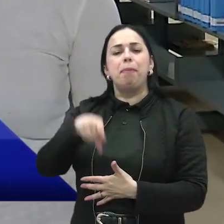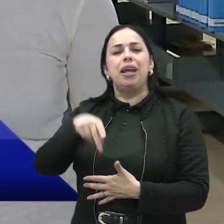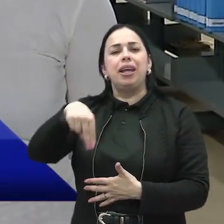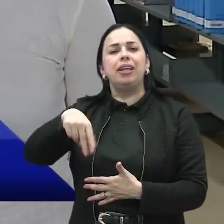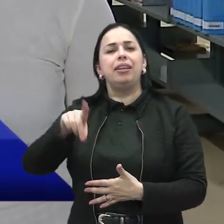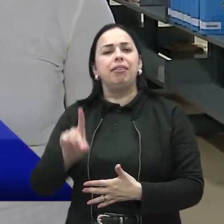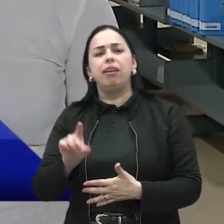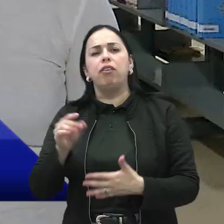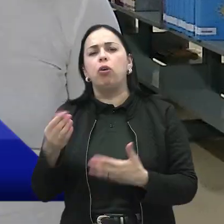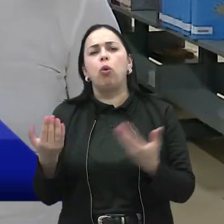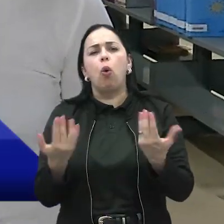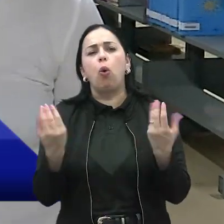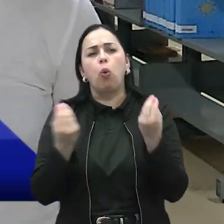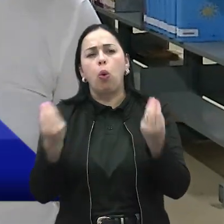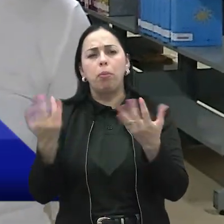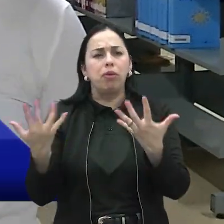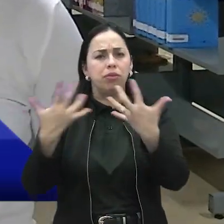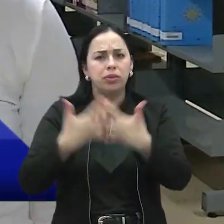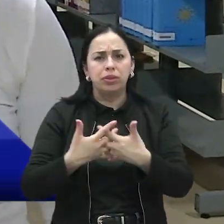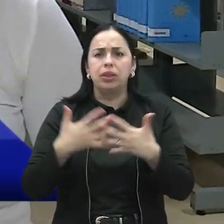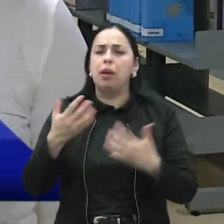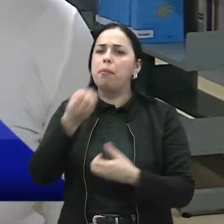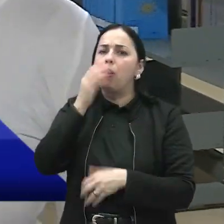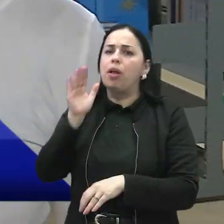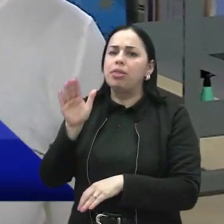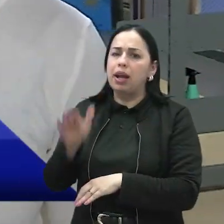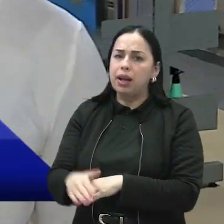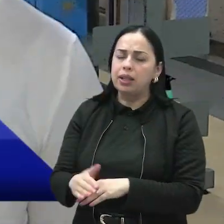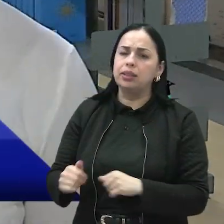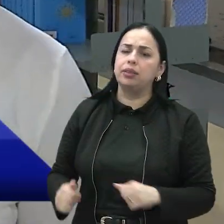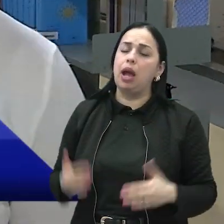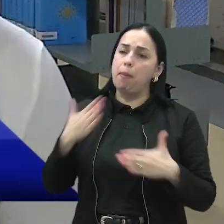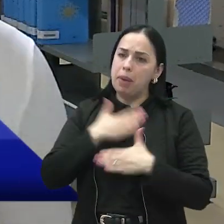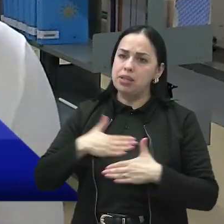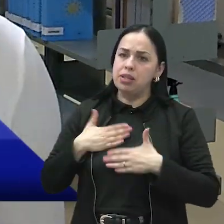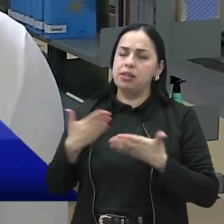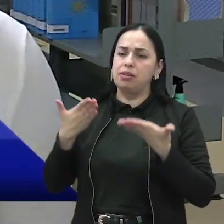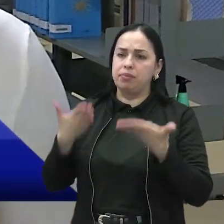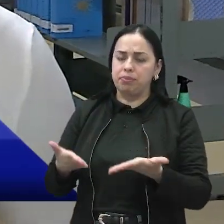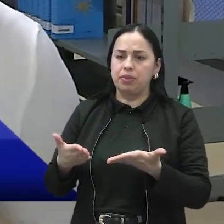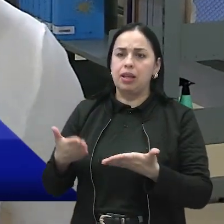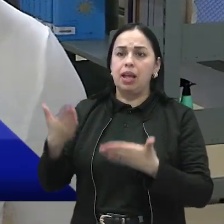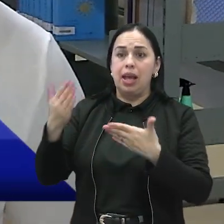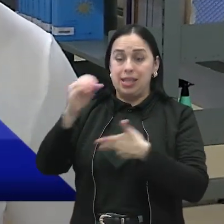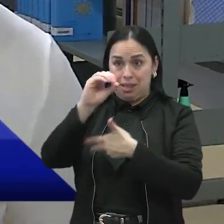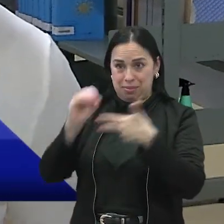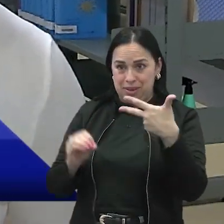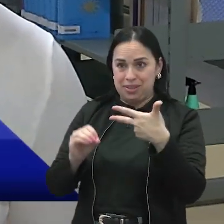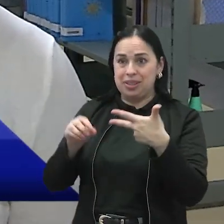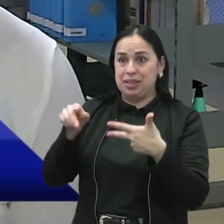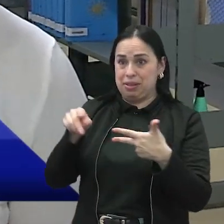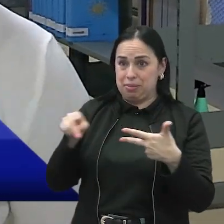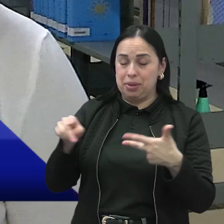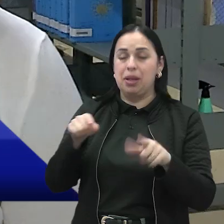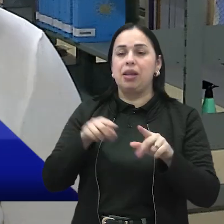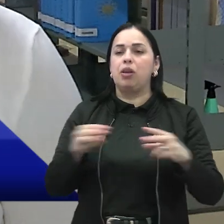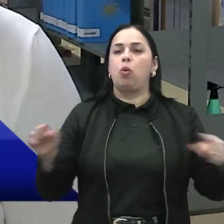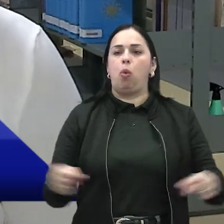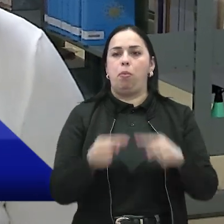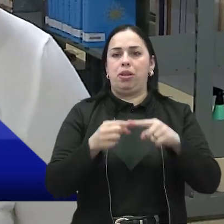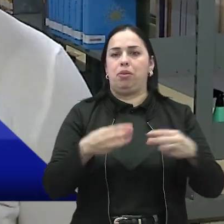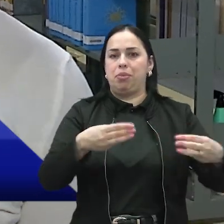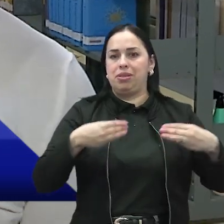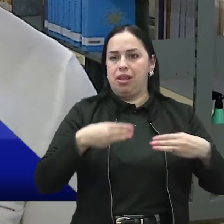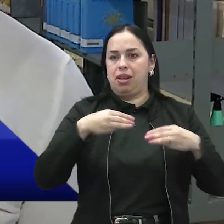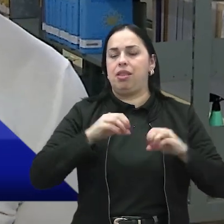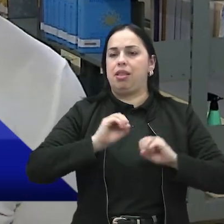os critérios dela também. Boa tarde, é um prazer estar aqui com vocês também. Bom, a PND faz parte da política do Ministério da